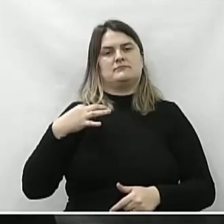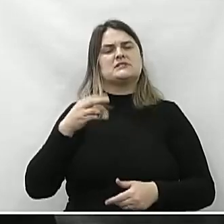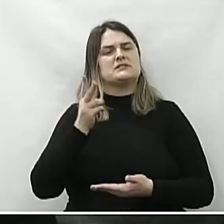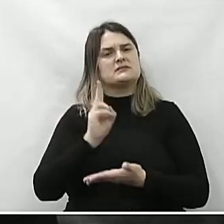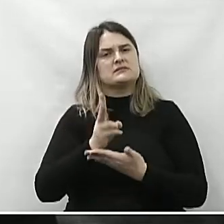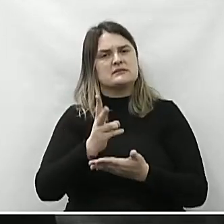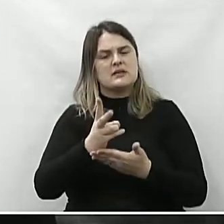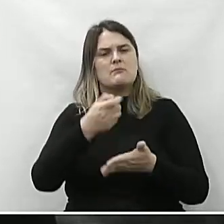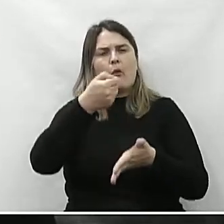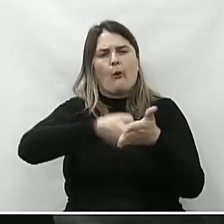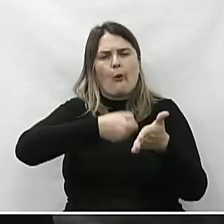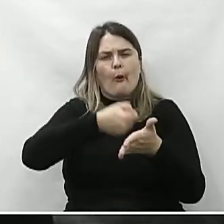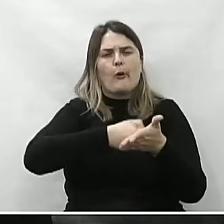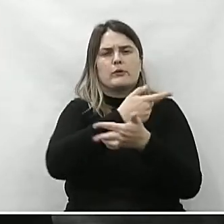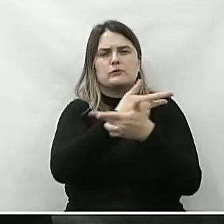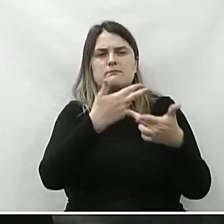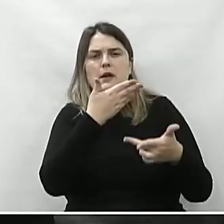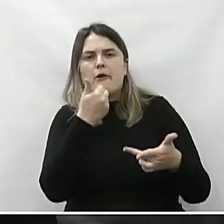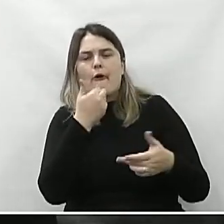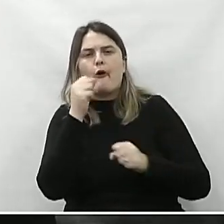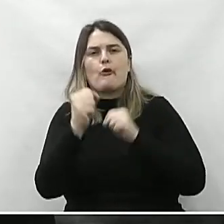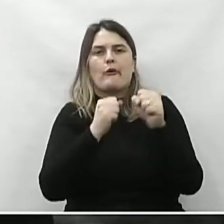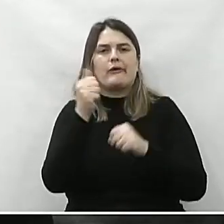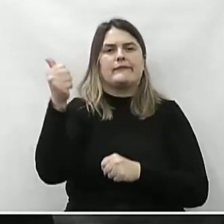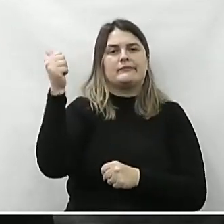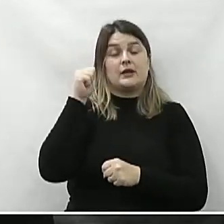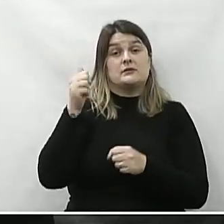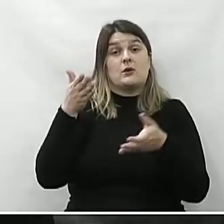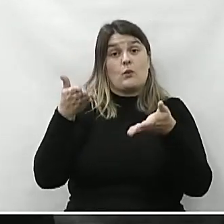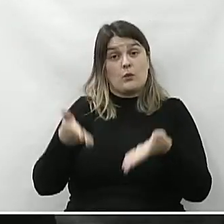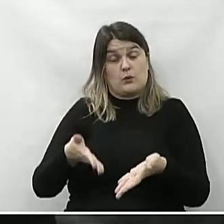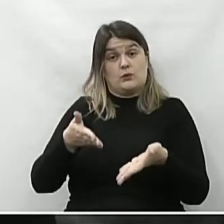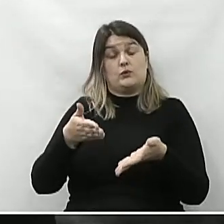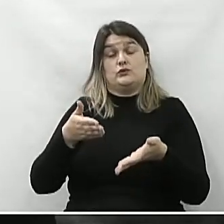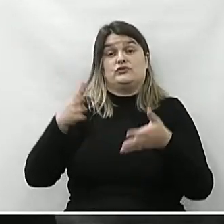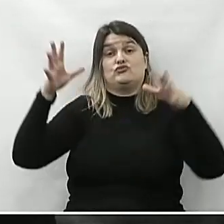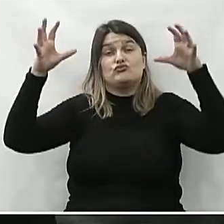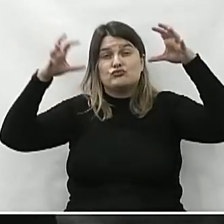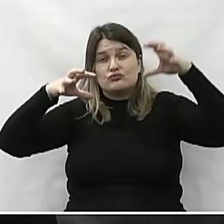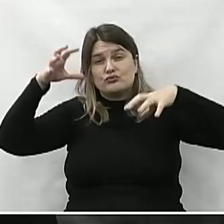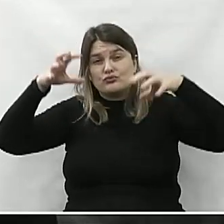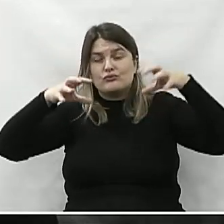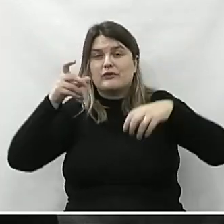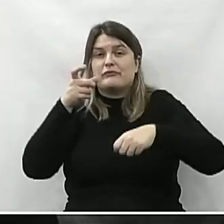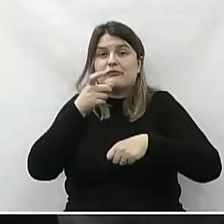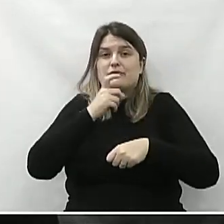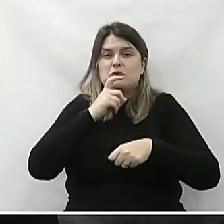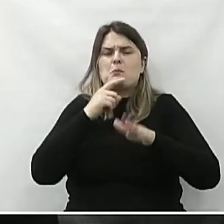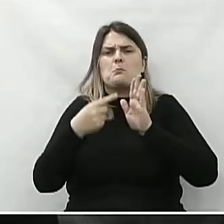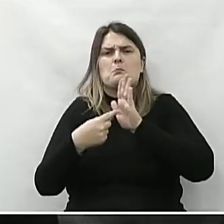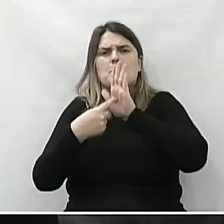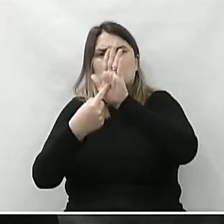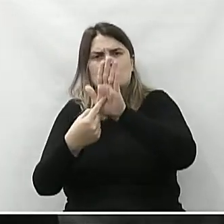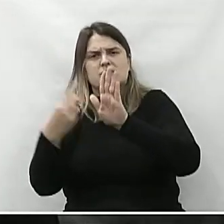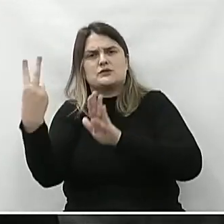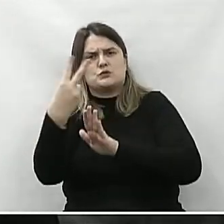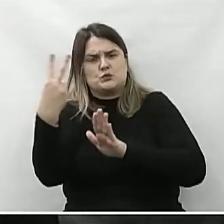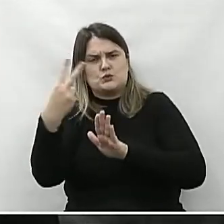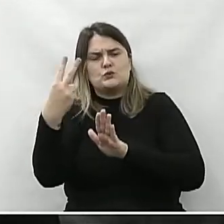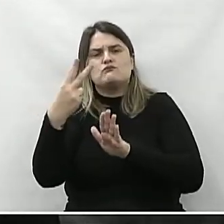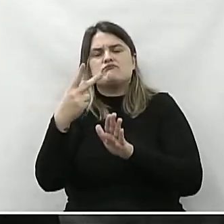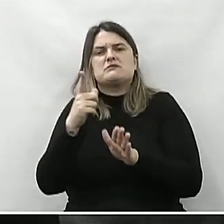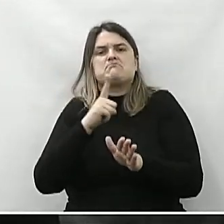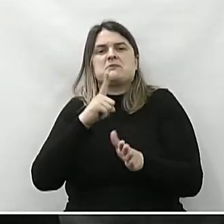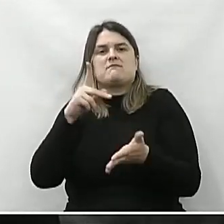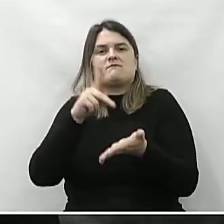aí cobrando melhorias correndo atrás estão aqui na noite de hoje né um dia chuvoso então isso mostra né que vocês